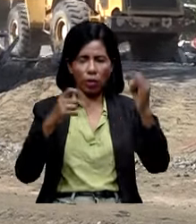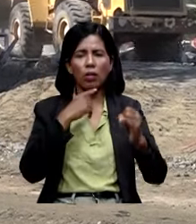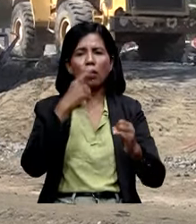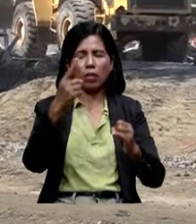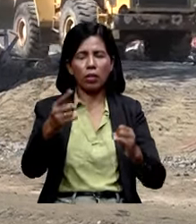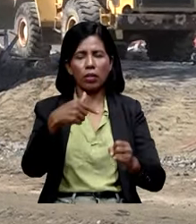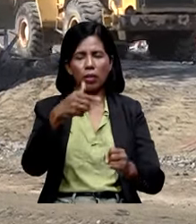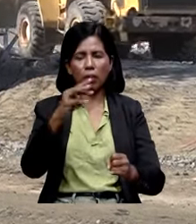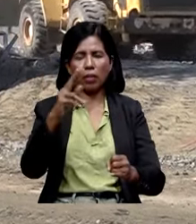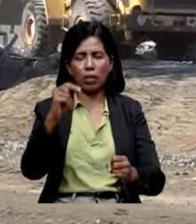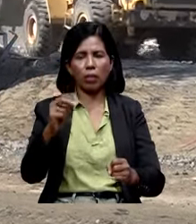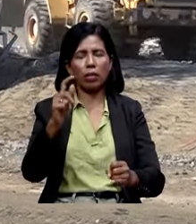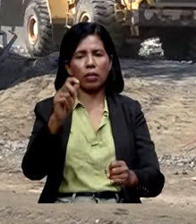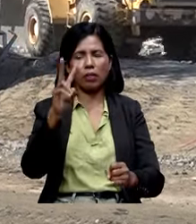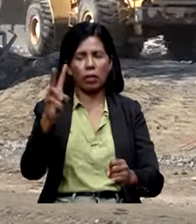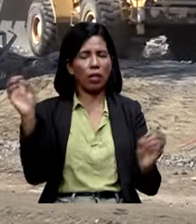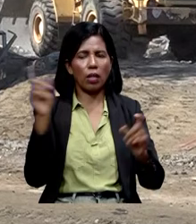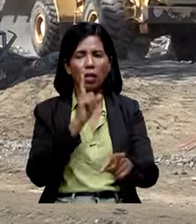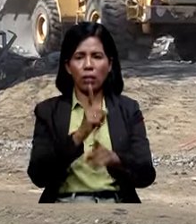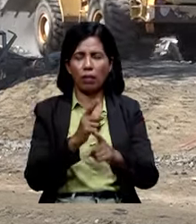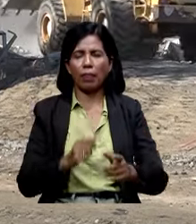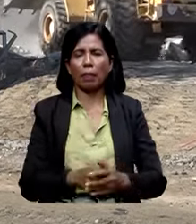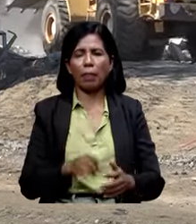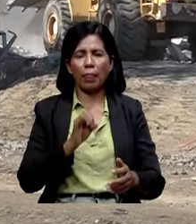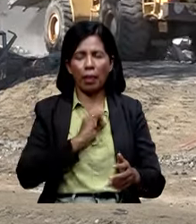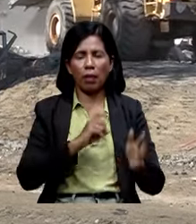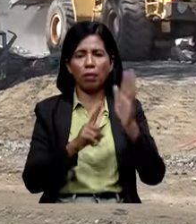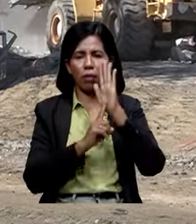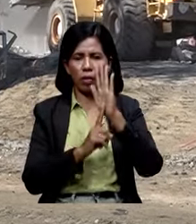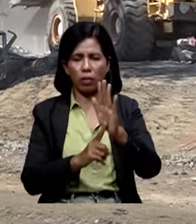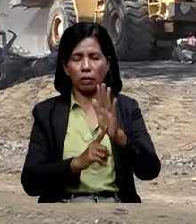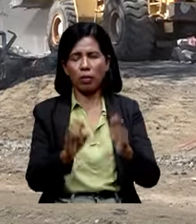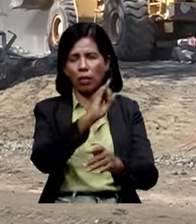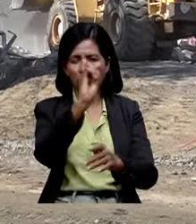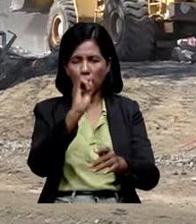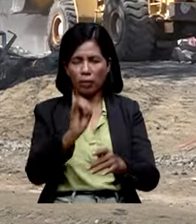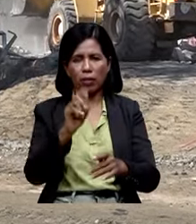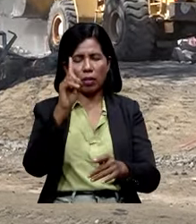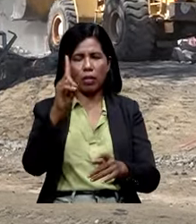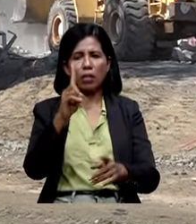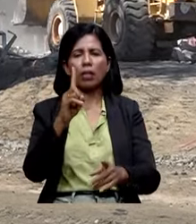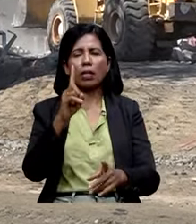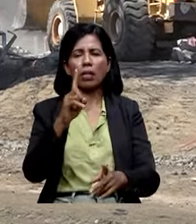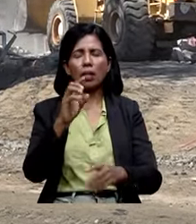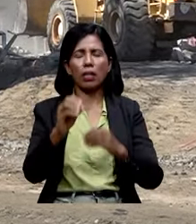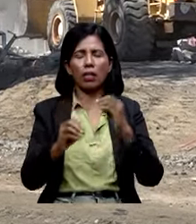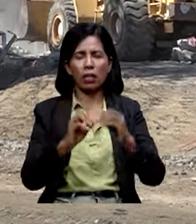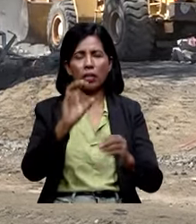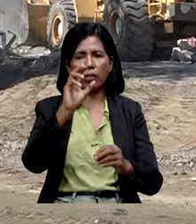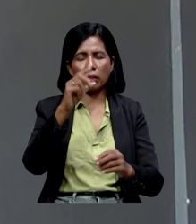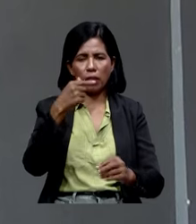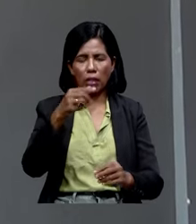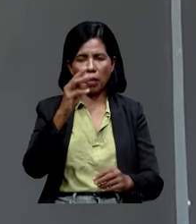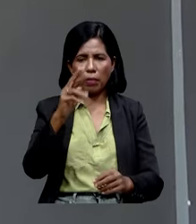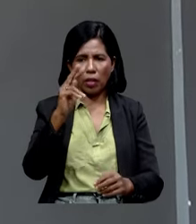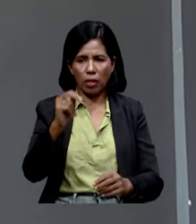qualia ya gementivine la los. Kau hato ulu ki ha entrevista ida, odo GMN,